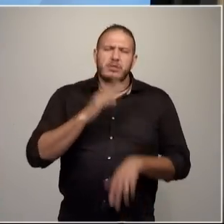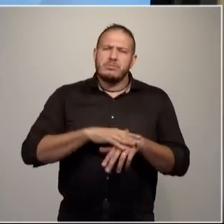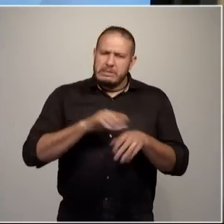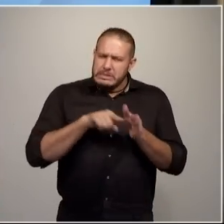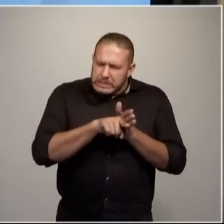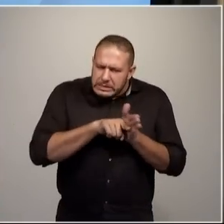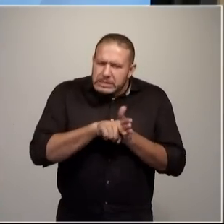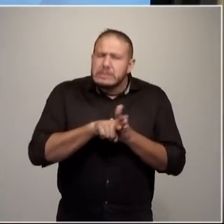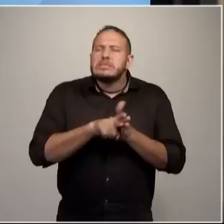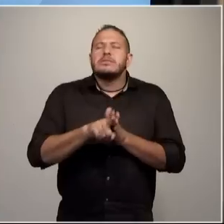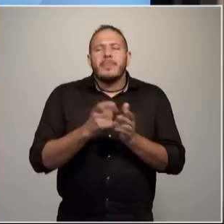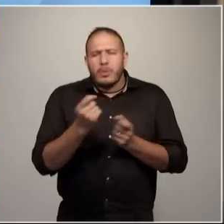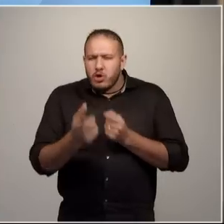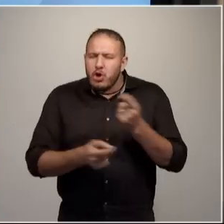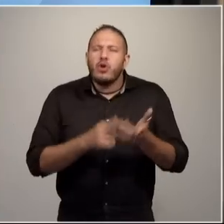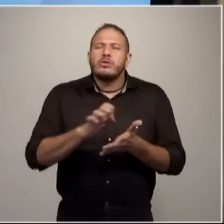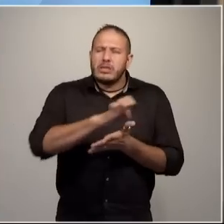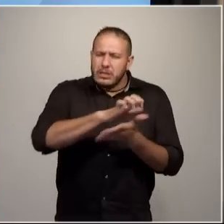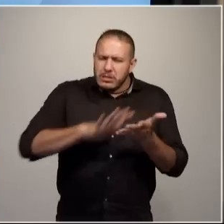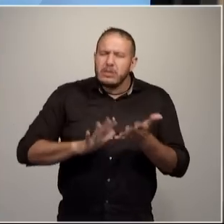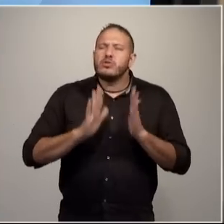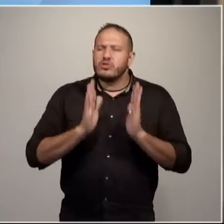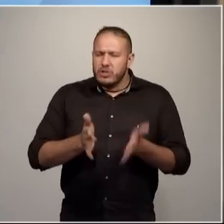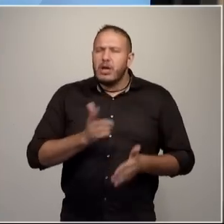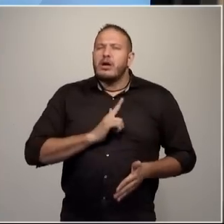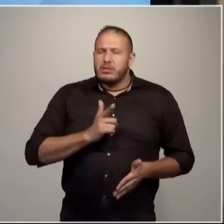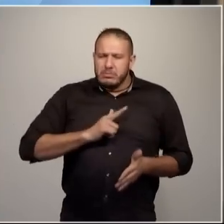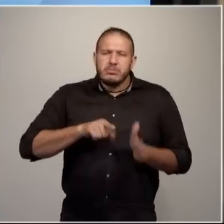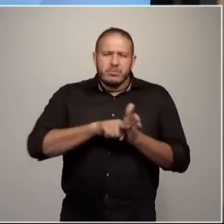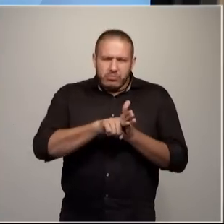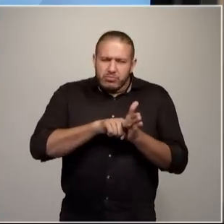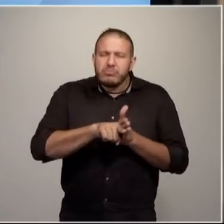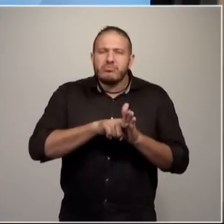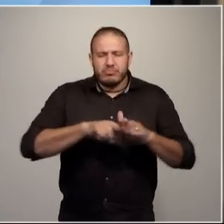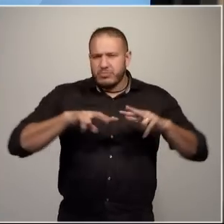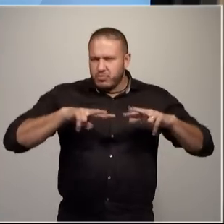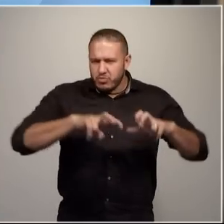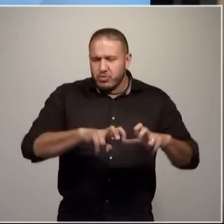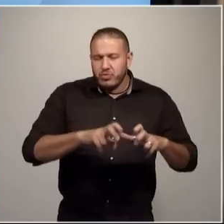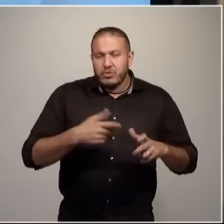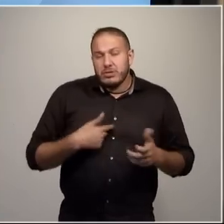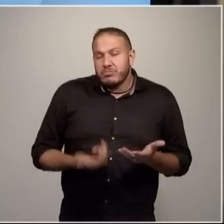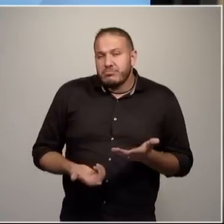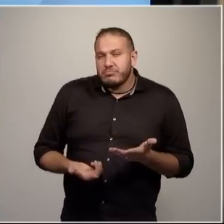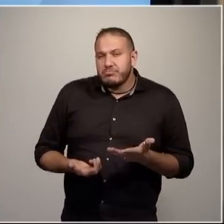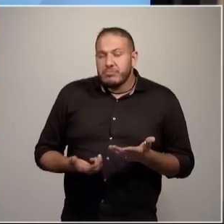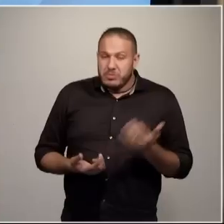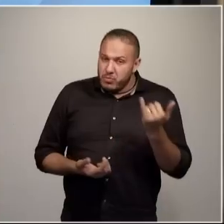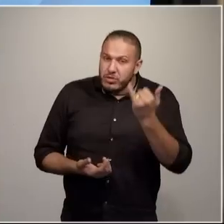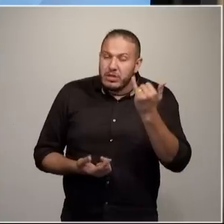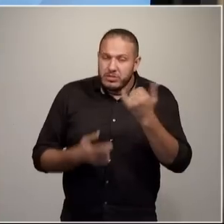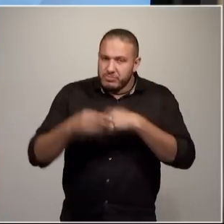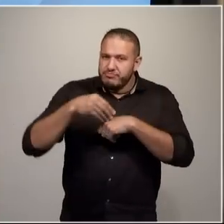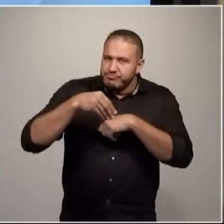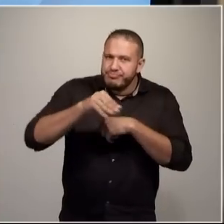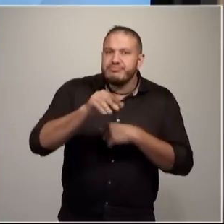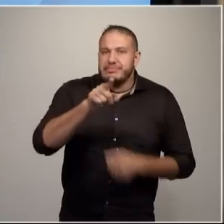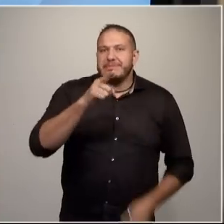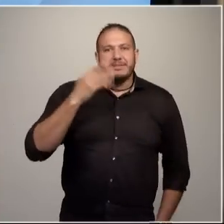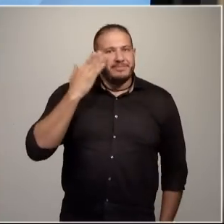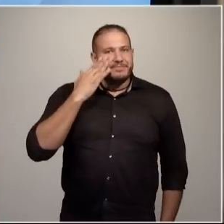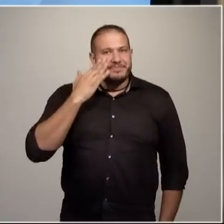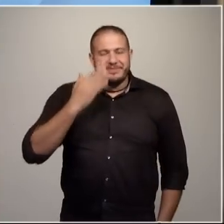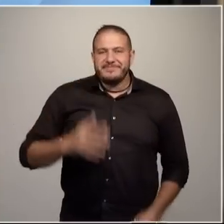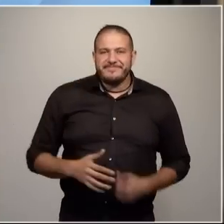exercícios nas atividades. Então isso é uma coisa importante. A gente